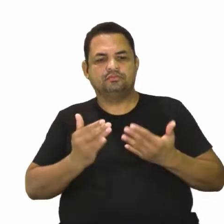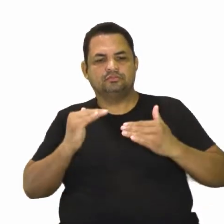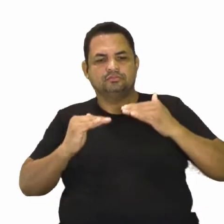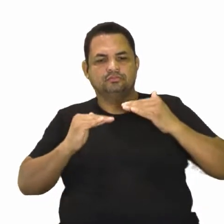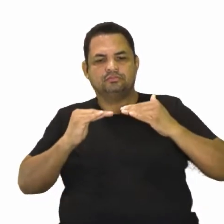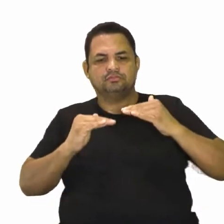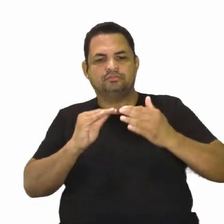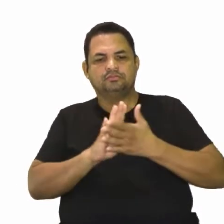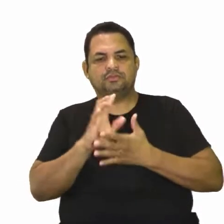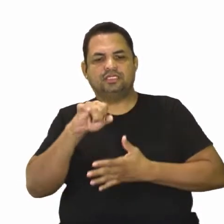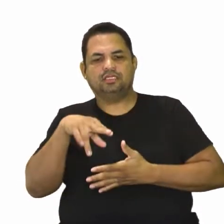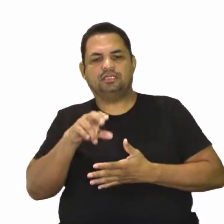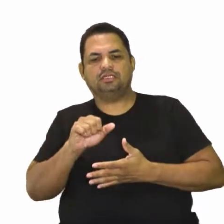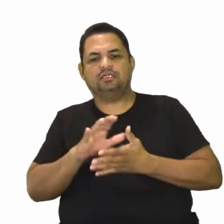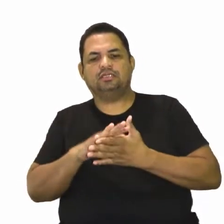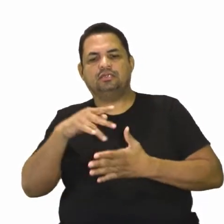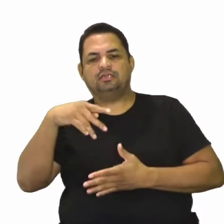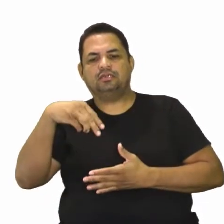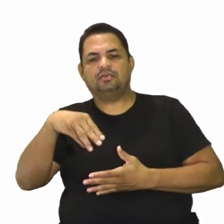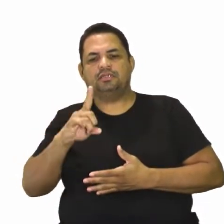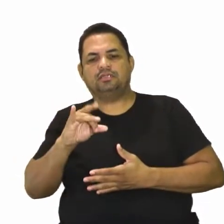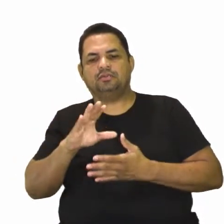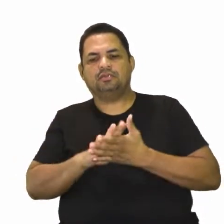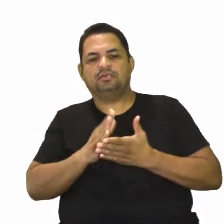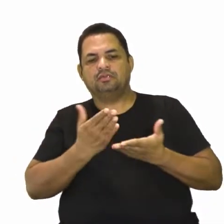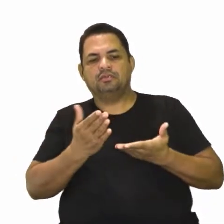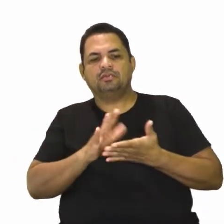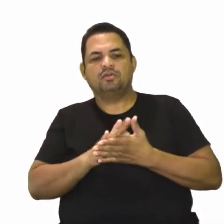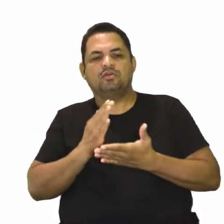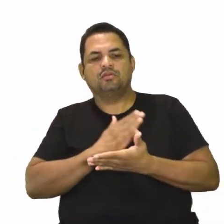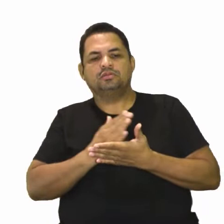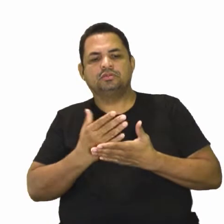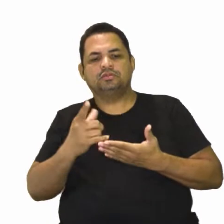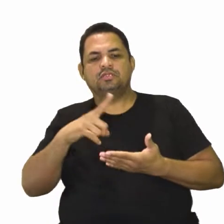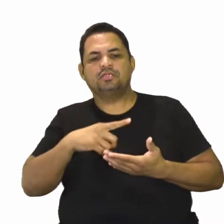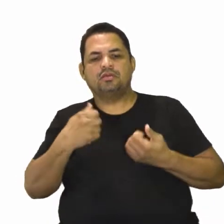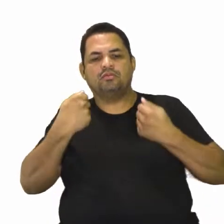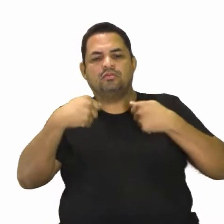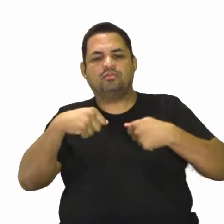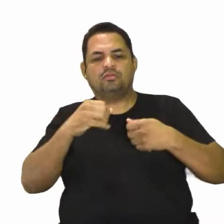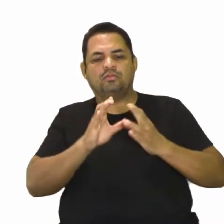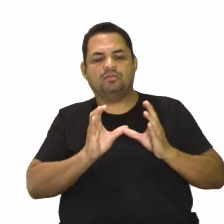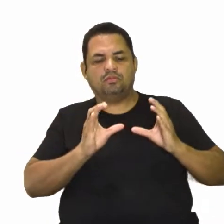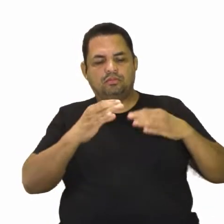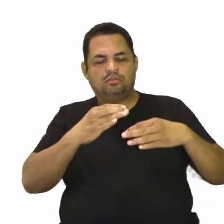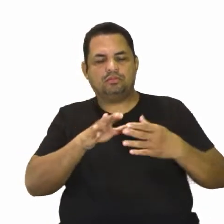equilibrada entre a Arena e o MDB, que passaram a exercer o poder de forma